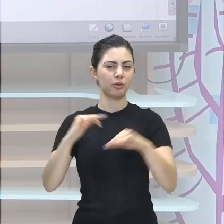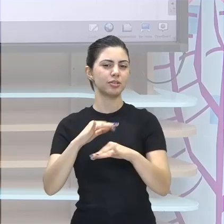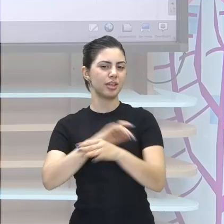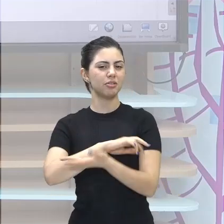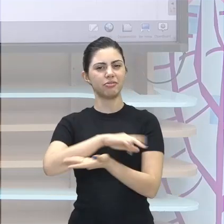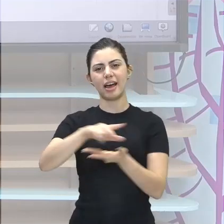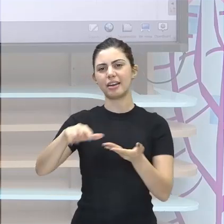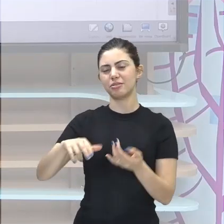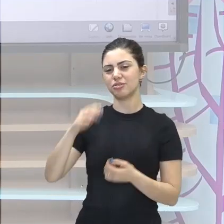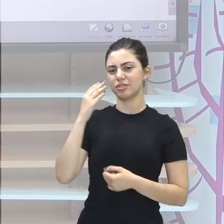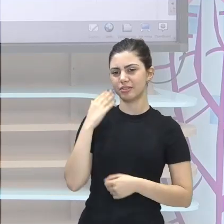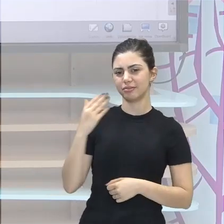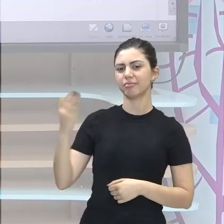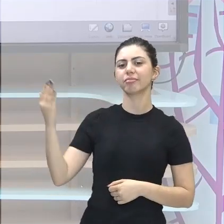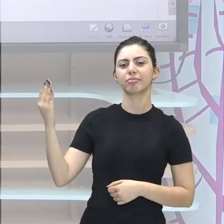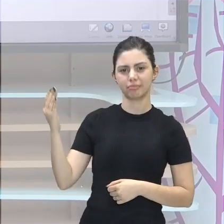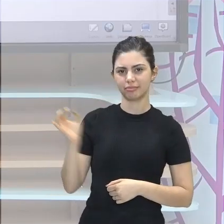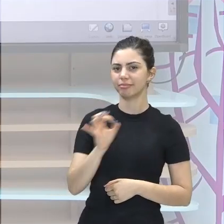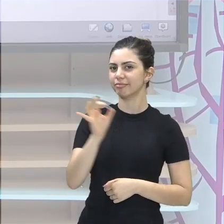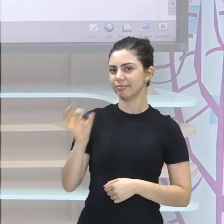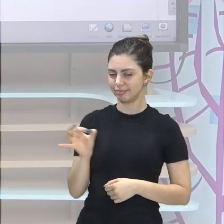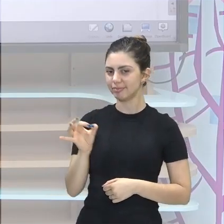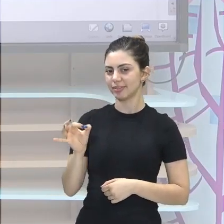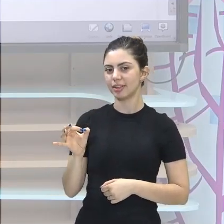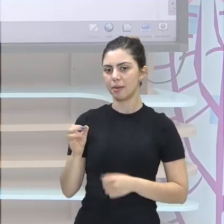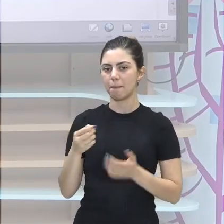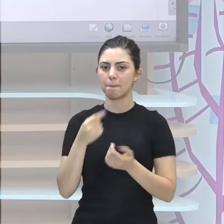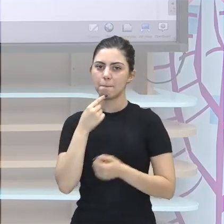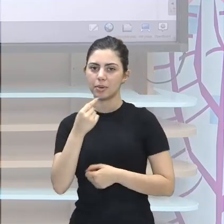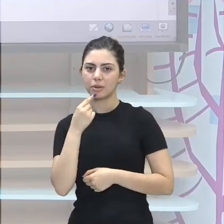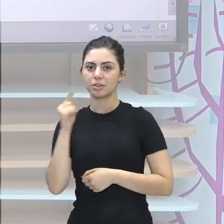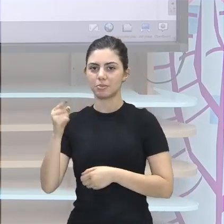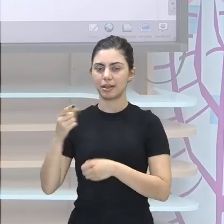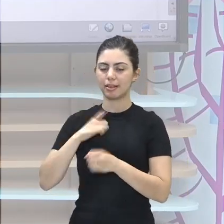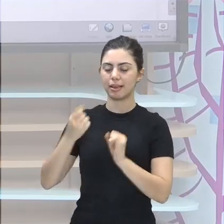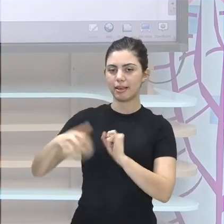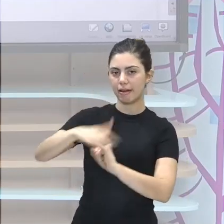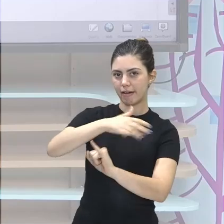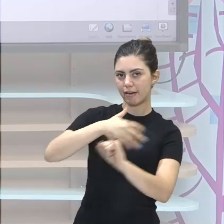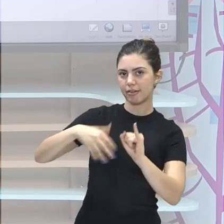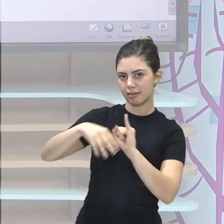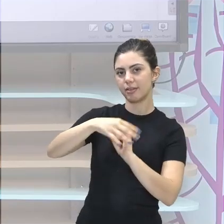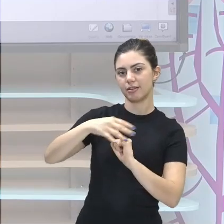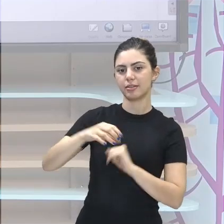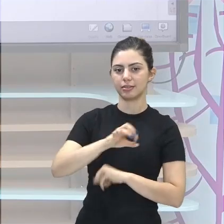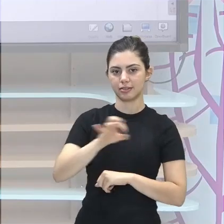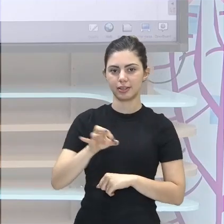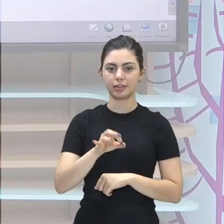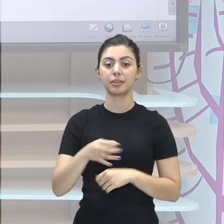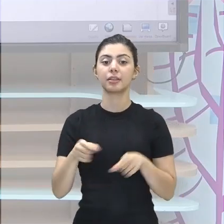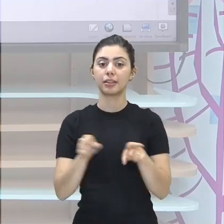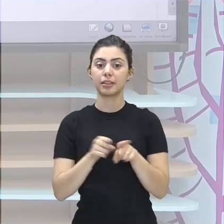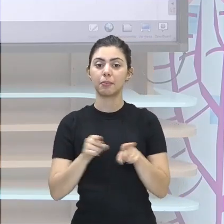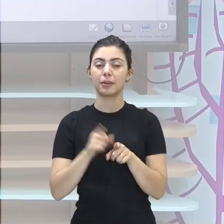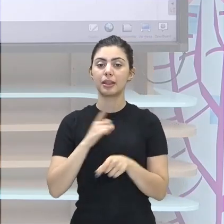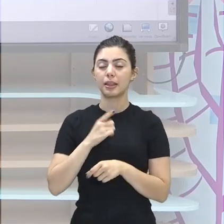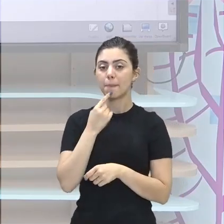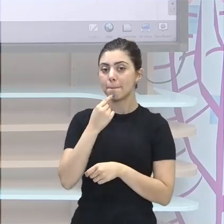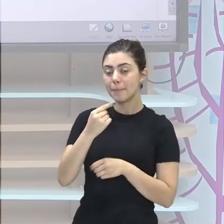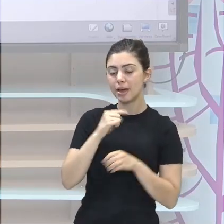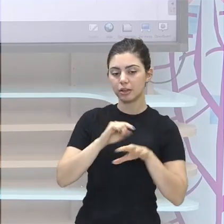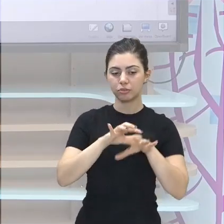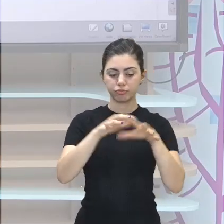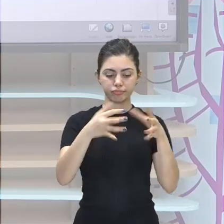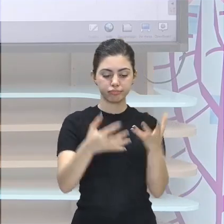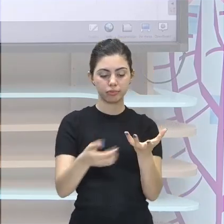sentido leste aqui, né, no sentido onde fica a ilha de Madagascar. A gente tem nesse sentido aqui, lá no sentido indo para o Polo Sul, né,